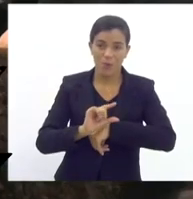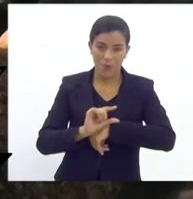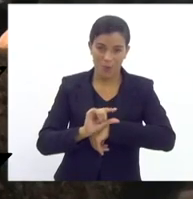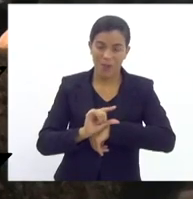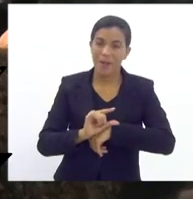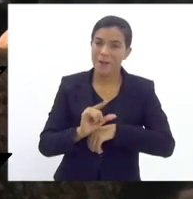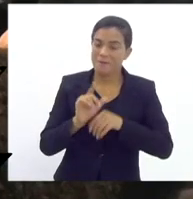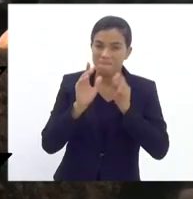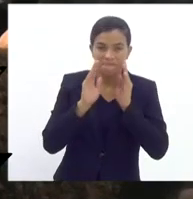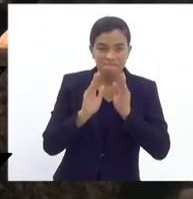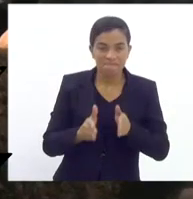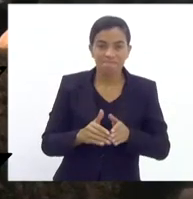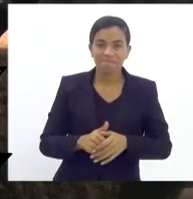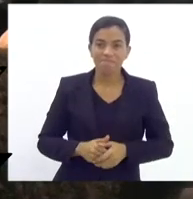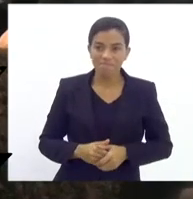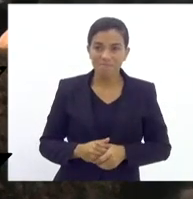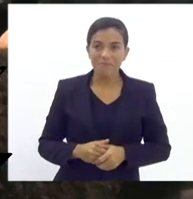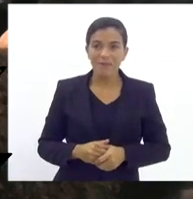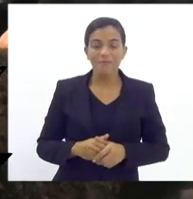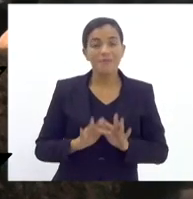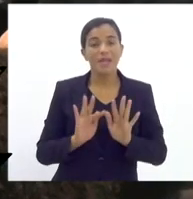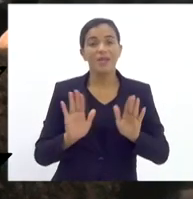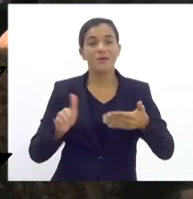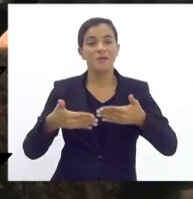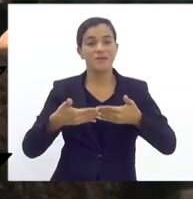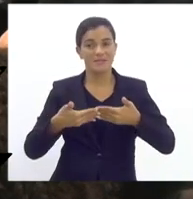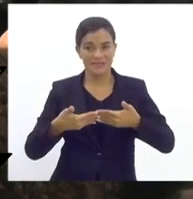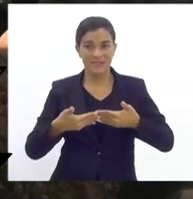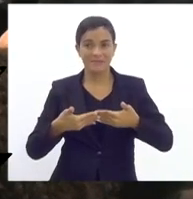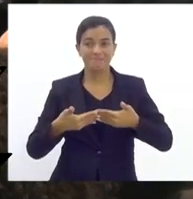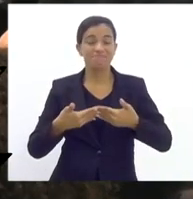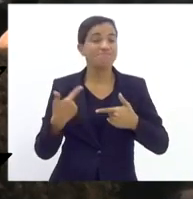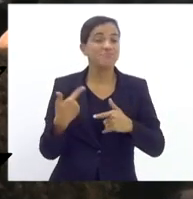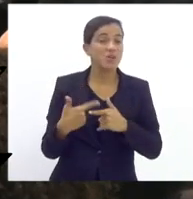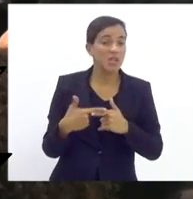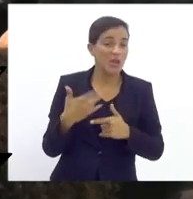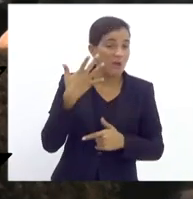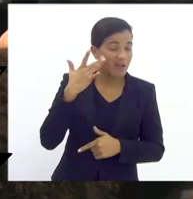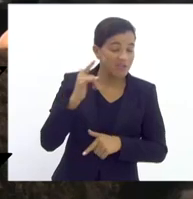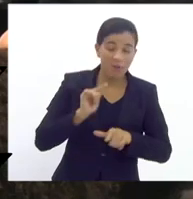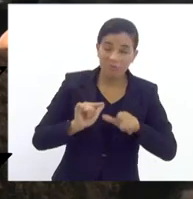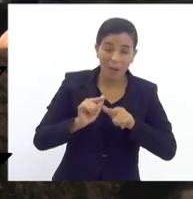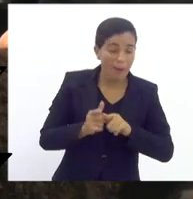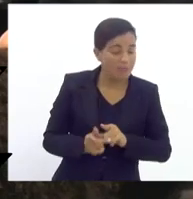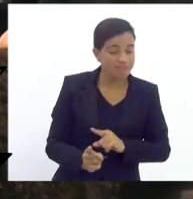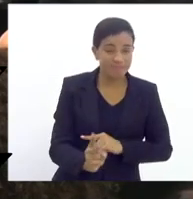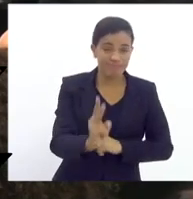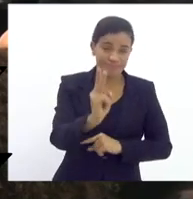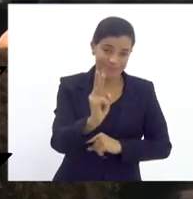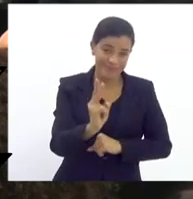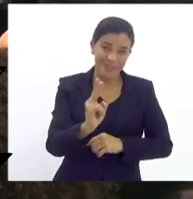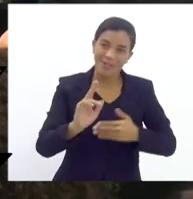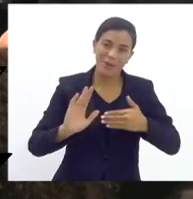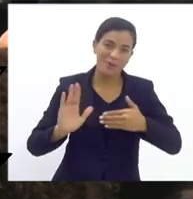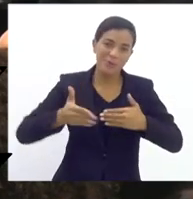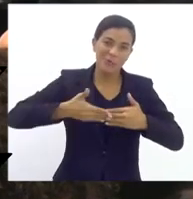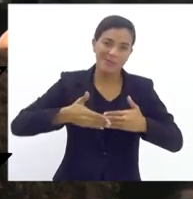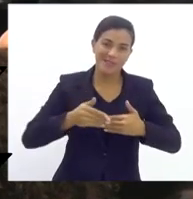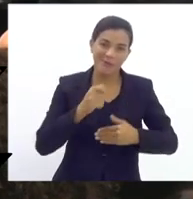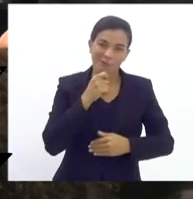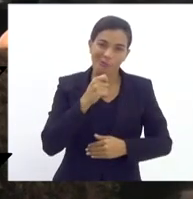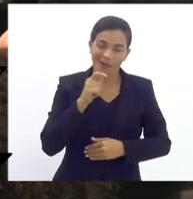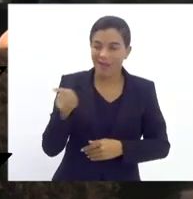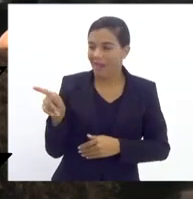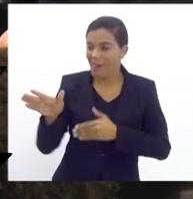merece né E aí eu encerro sem encerrar porque na verdade eu acho que é um trabalho continuado né a gente não para por aqui eu